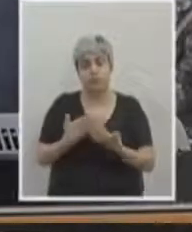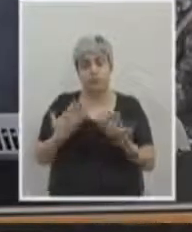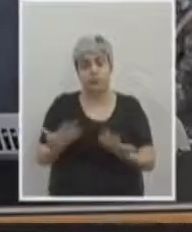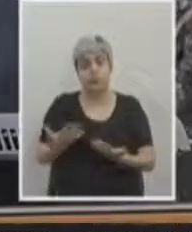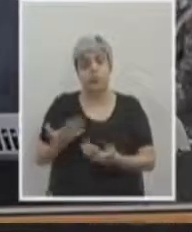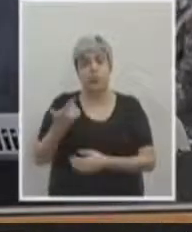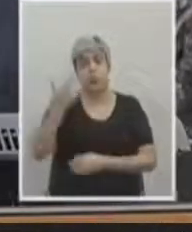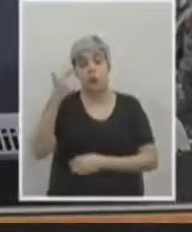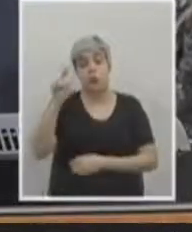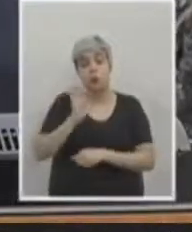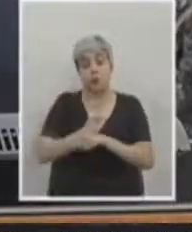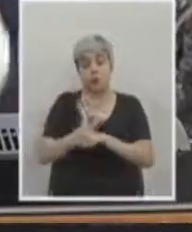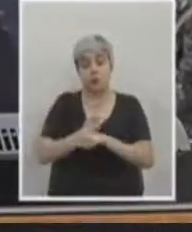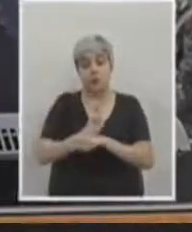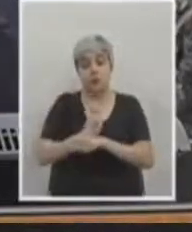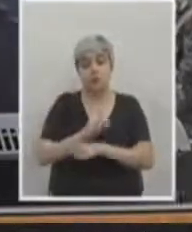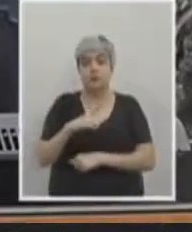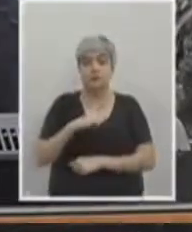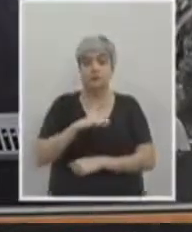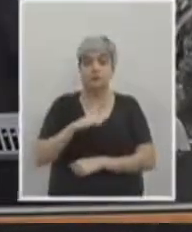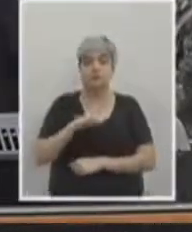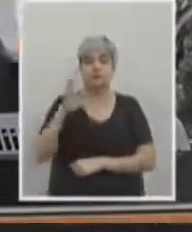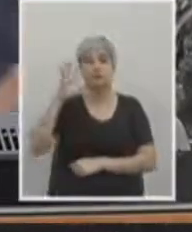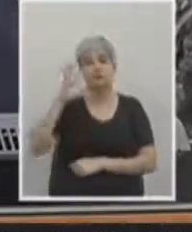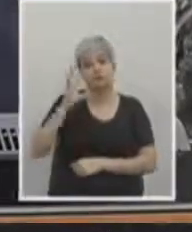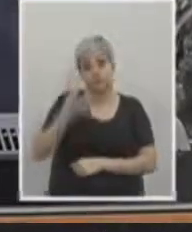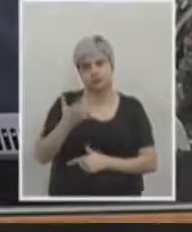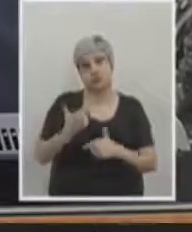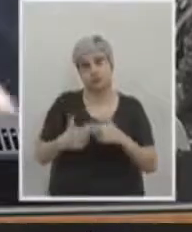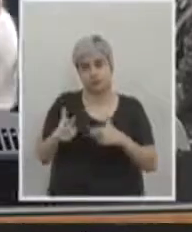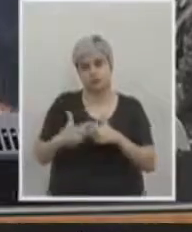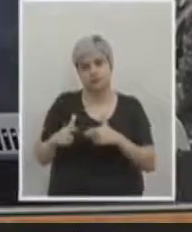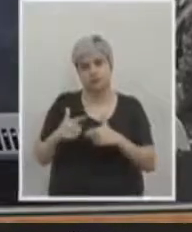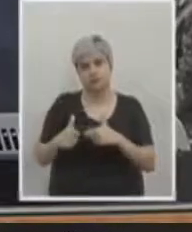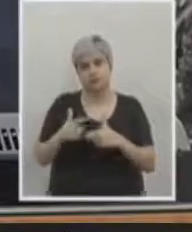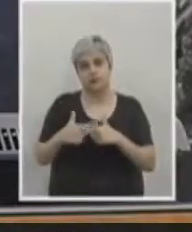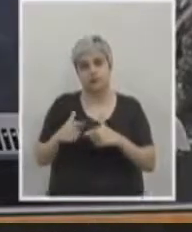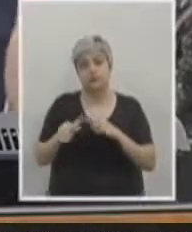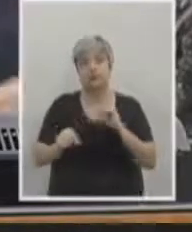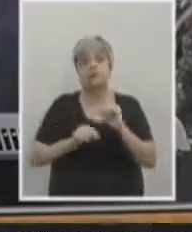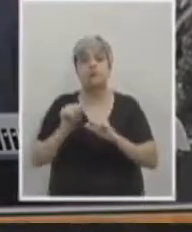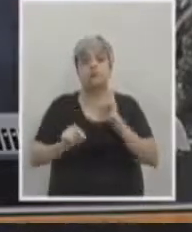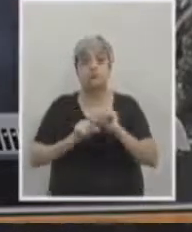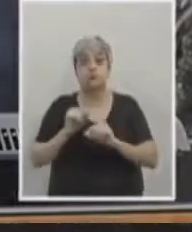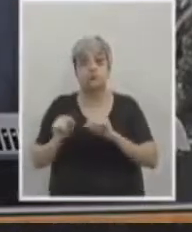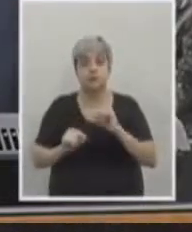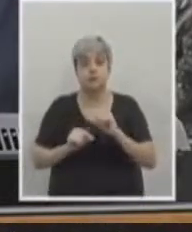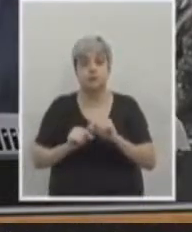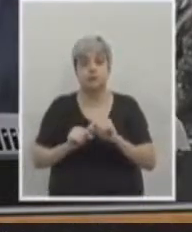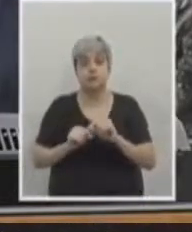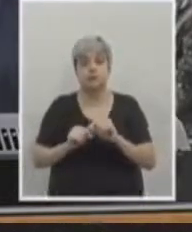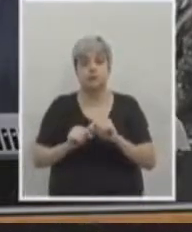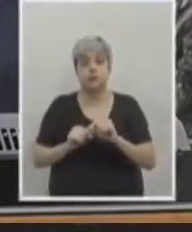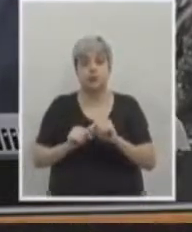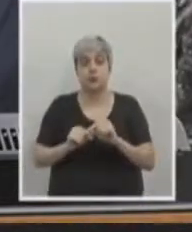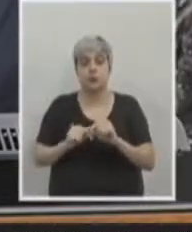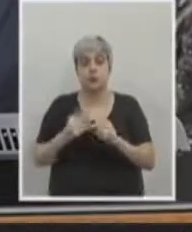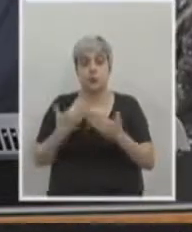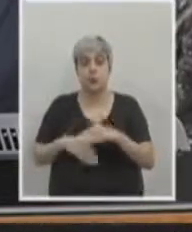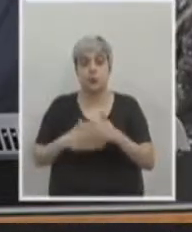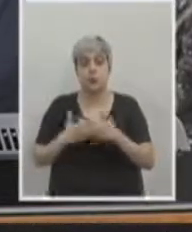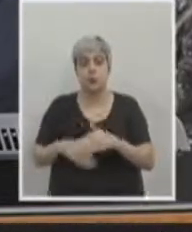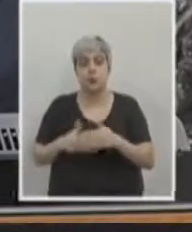estados, nós tivemos a solução para esse problema. Qual seja? Concurso público.